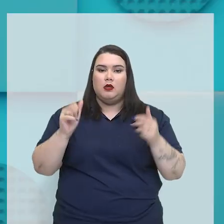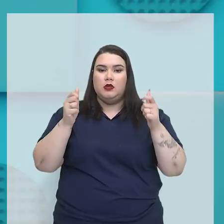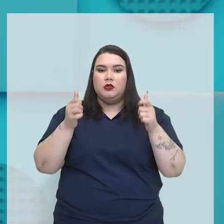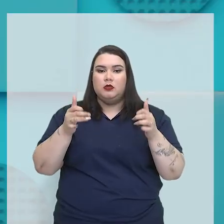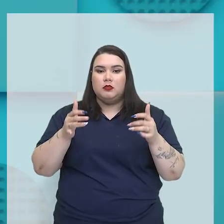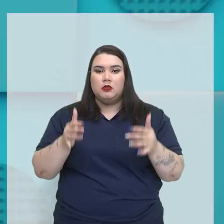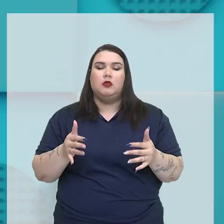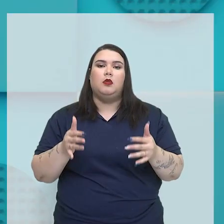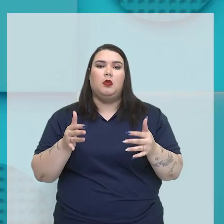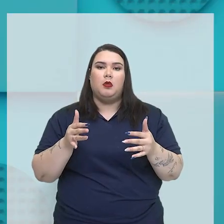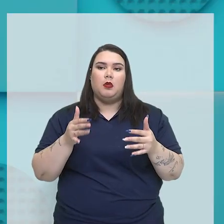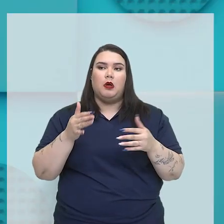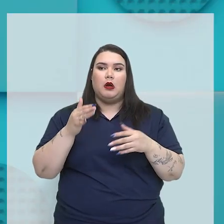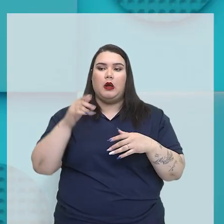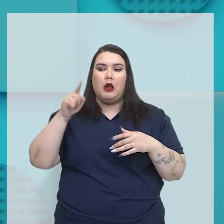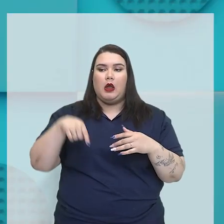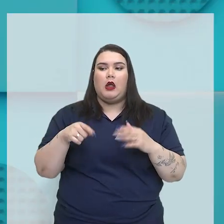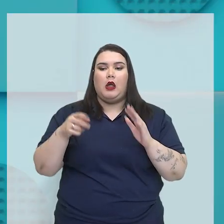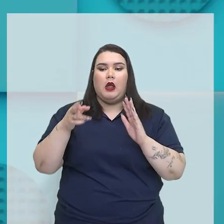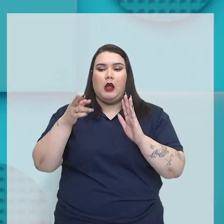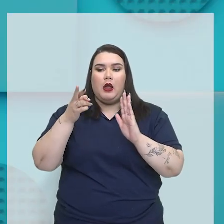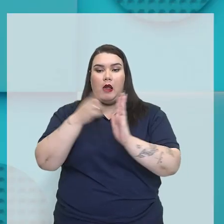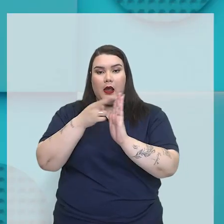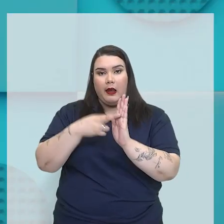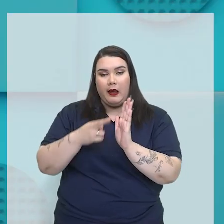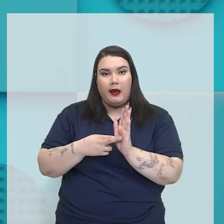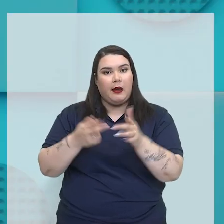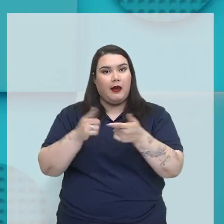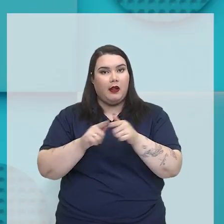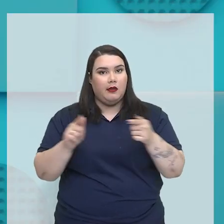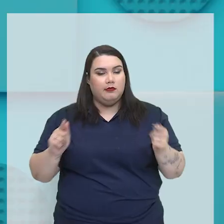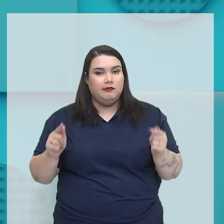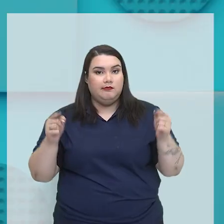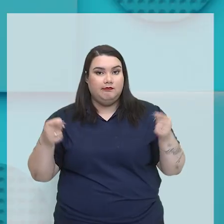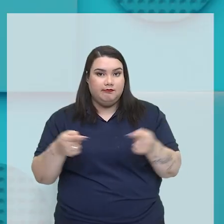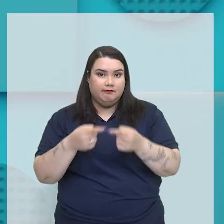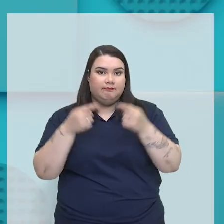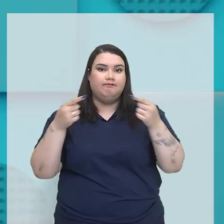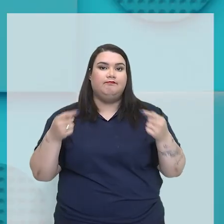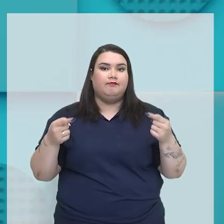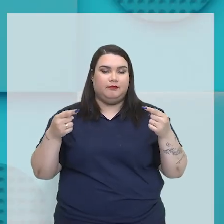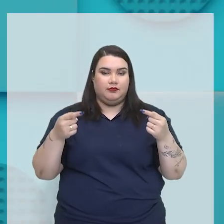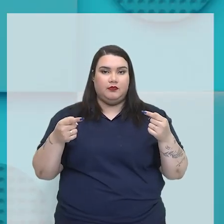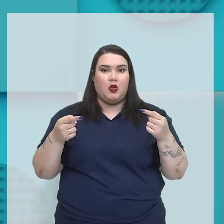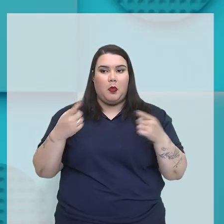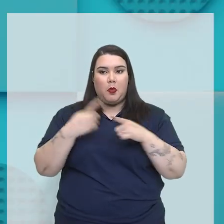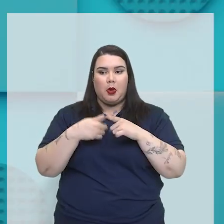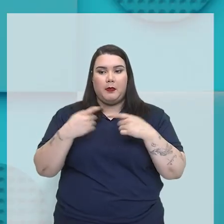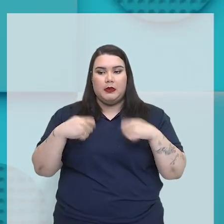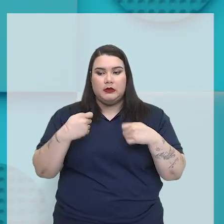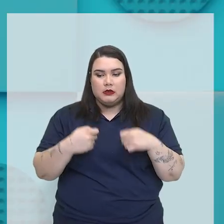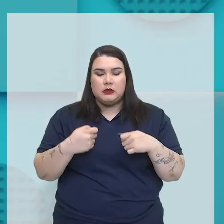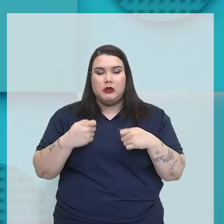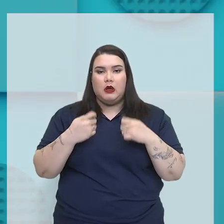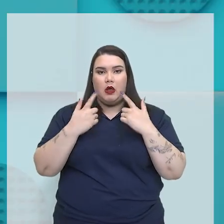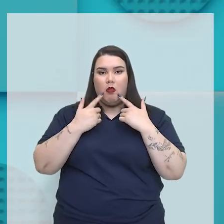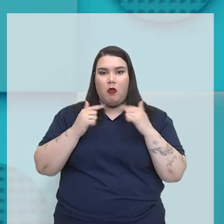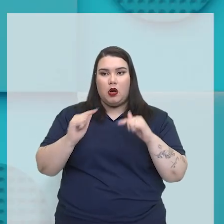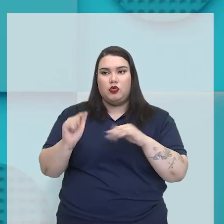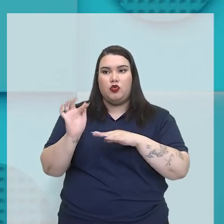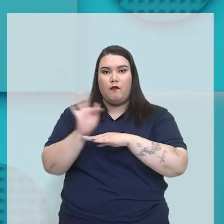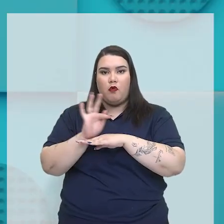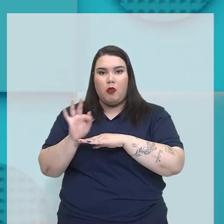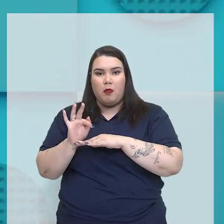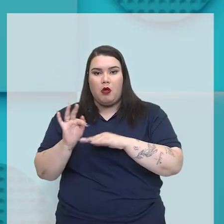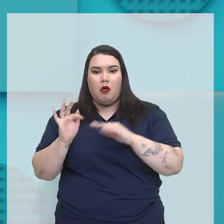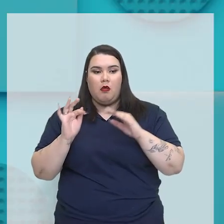tratar, né, de acordo com a gramática normativa, né? Porque assim eles são orientados. Assim,